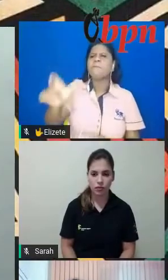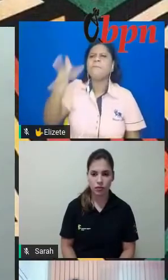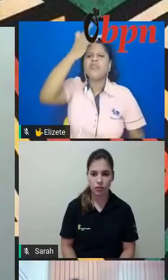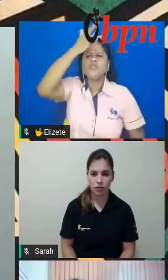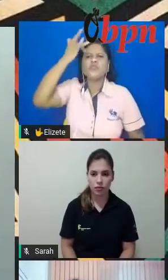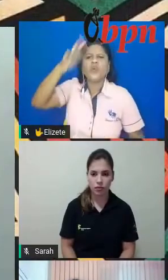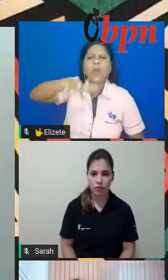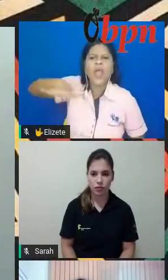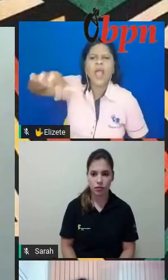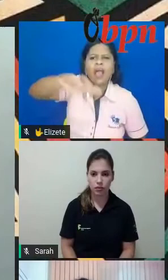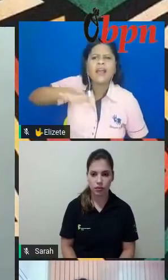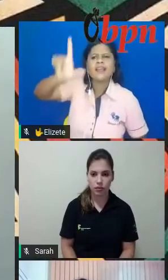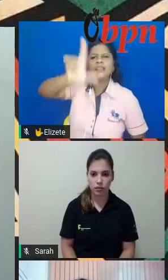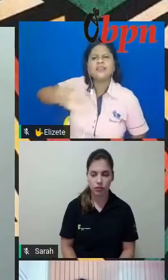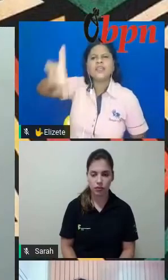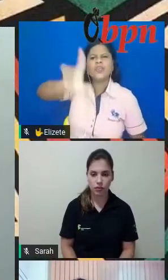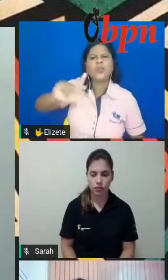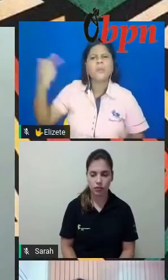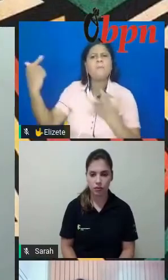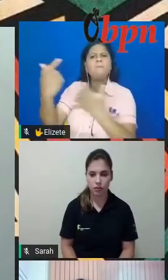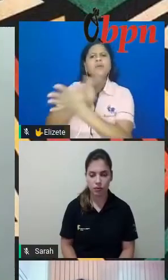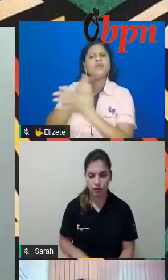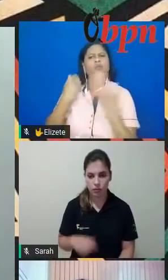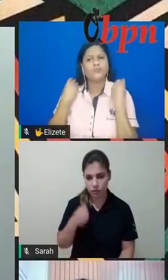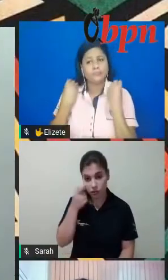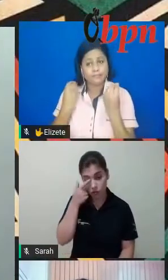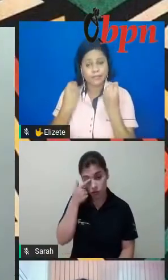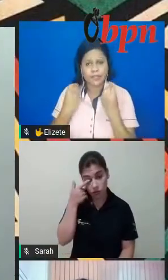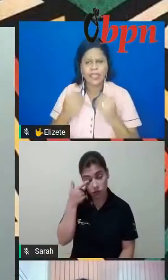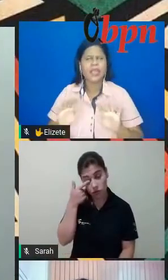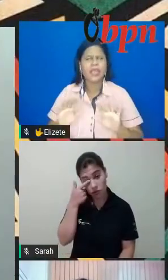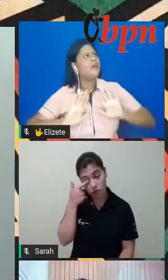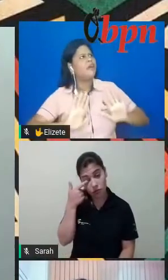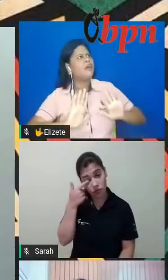literatura, perguntam: ah, mas então